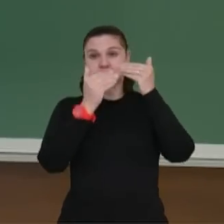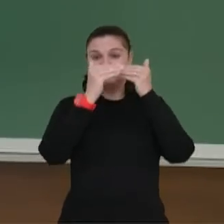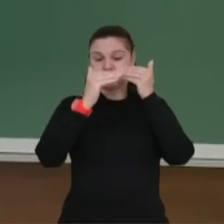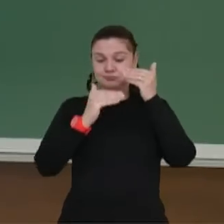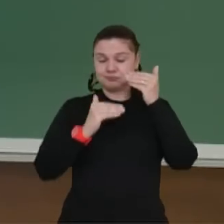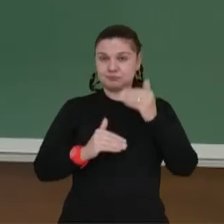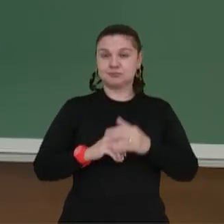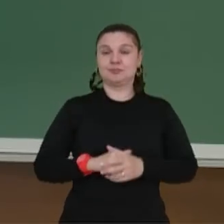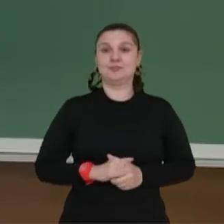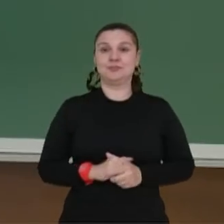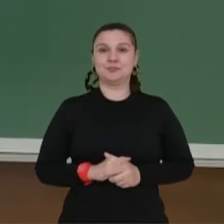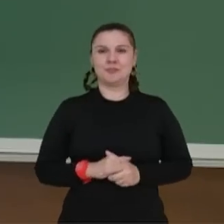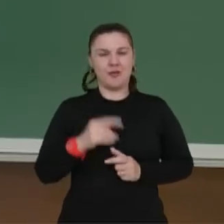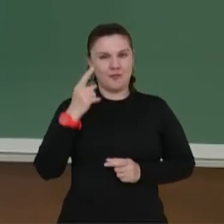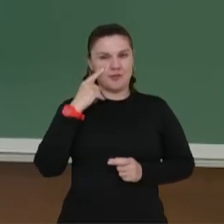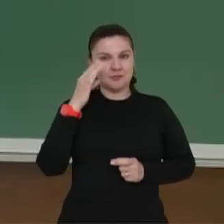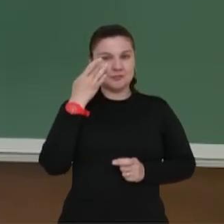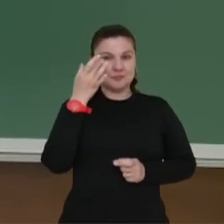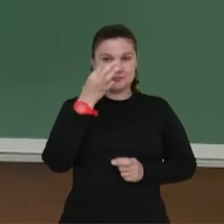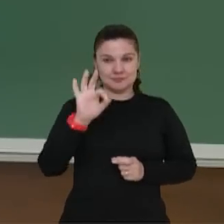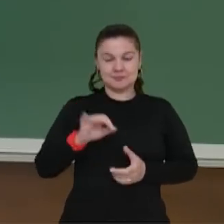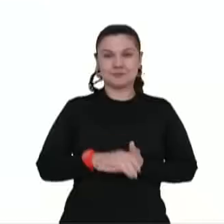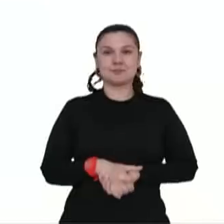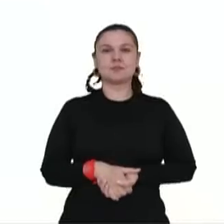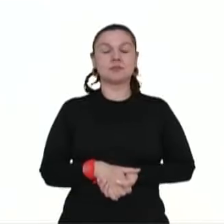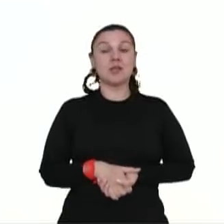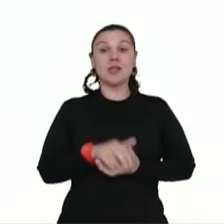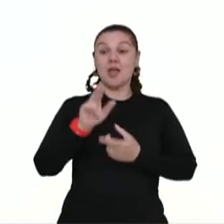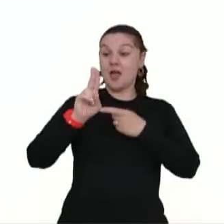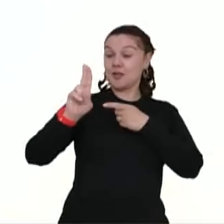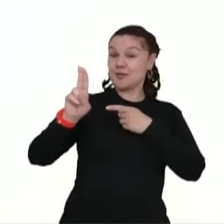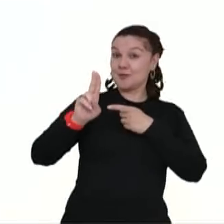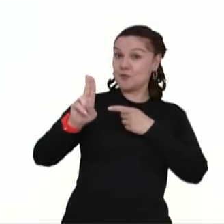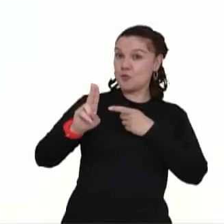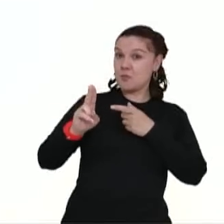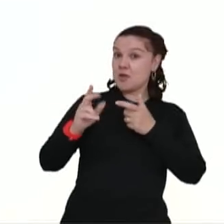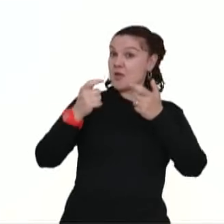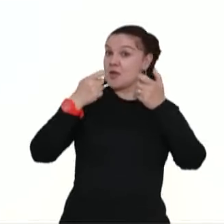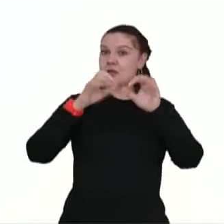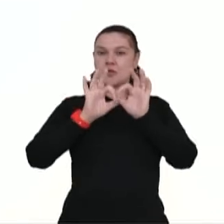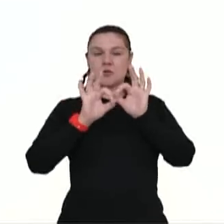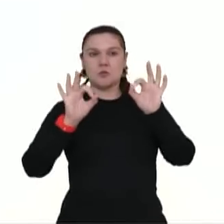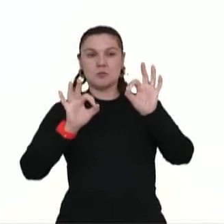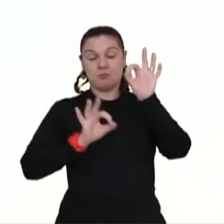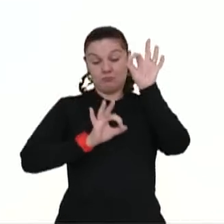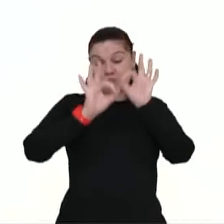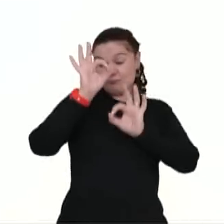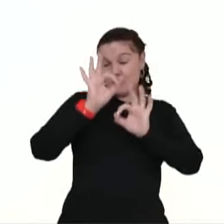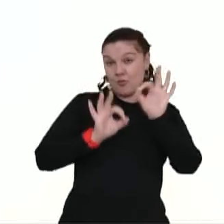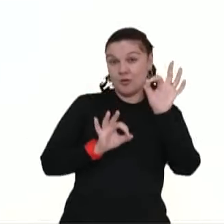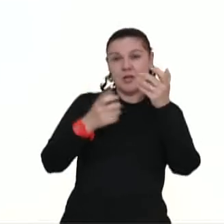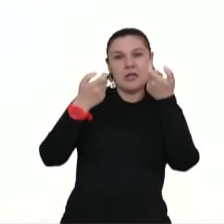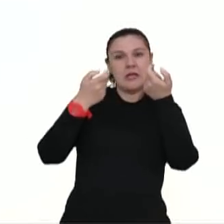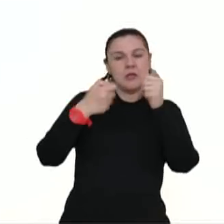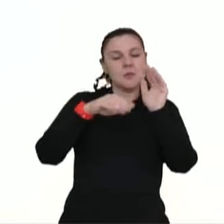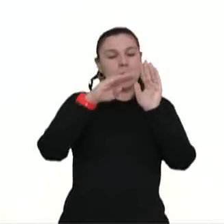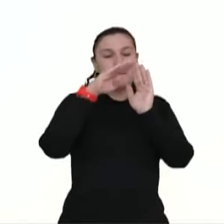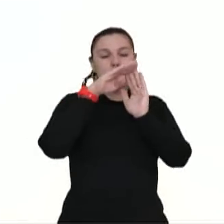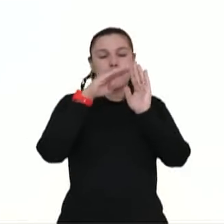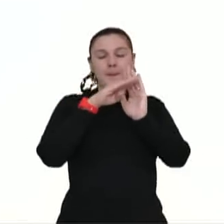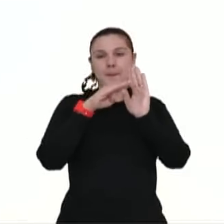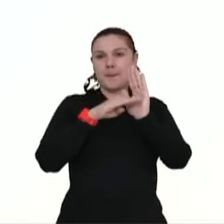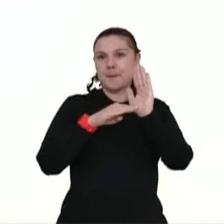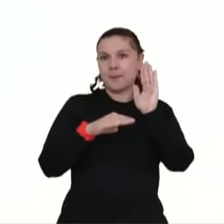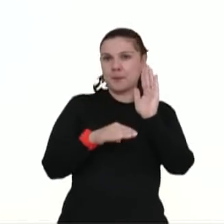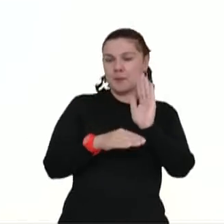ordinal? Vamos conferir. A nominal não requer ordenação. Não existe uma ordem